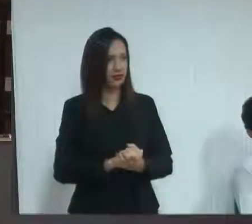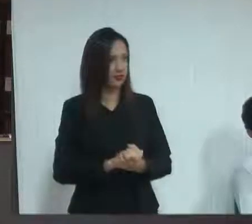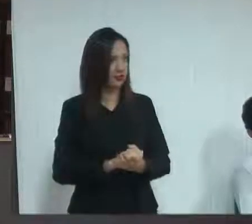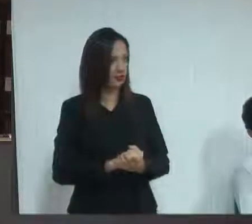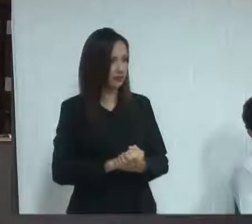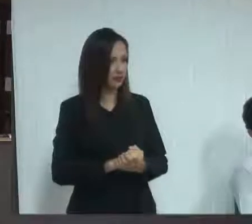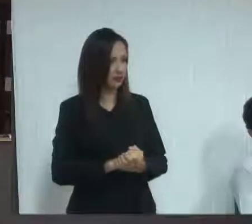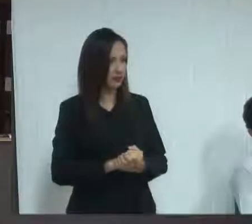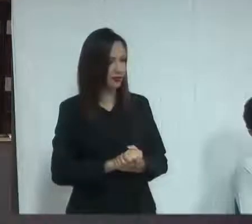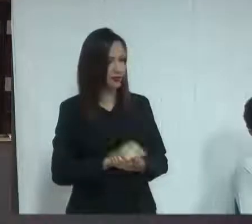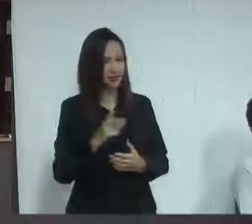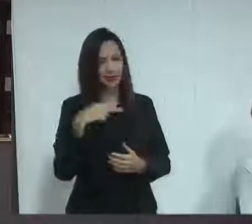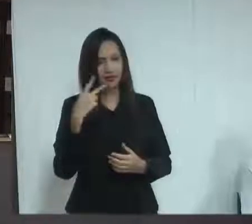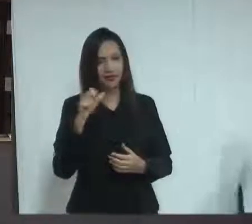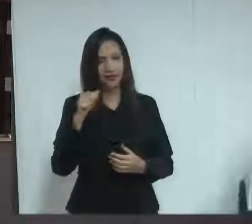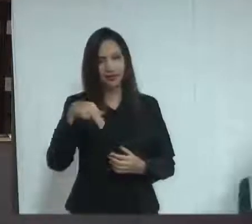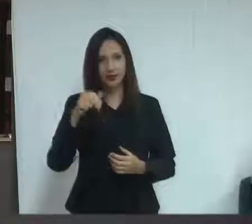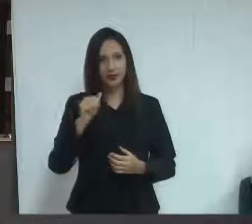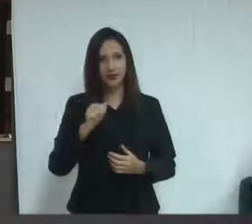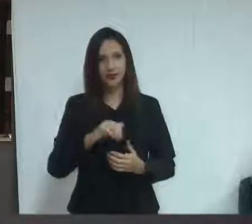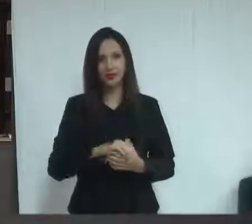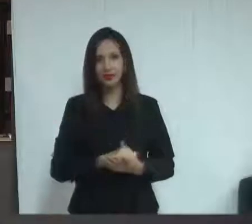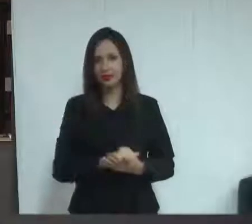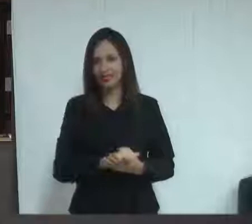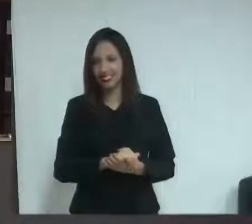Com a palavra, a vereadora Ana Luísa